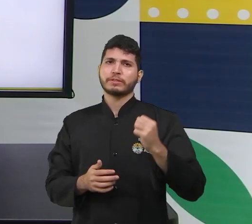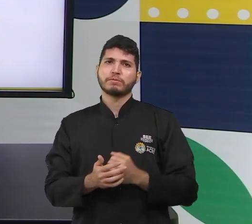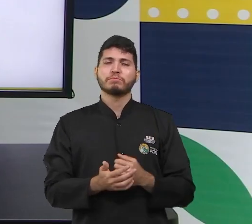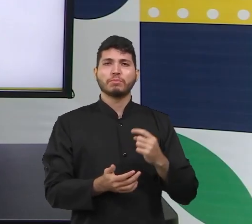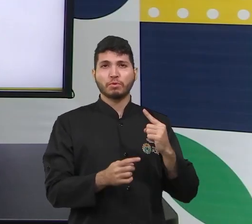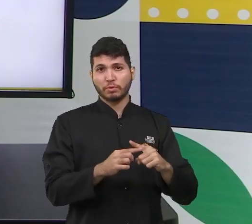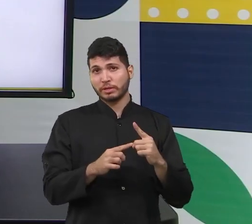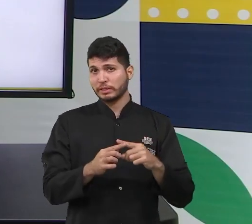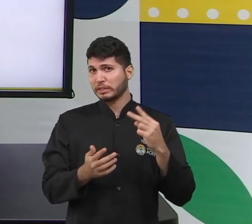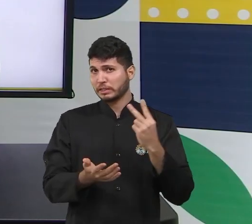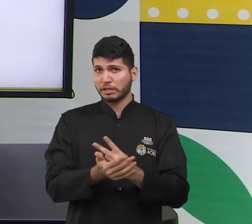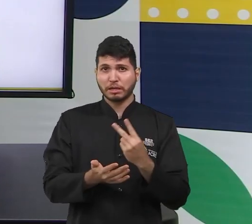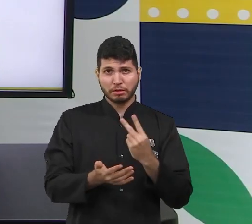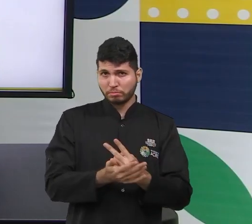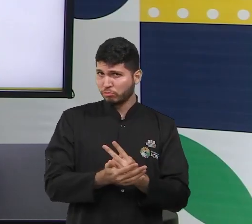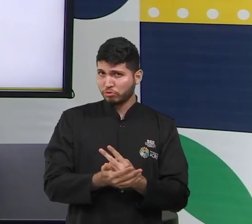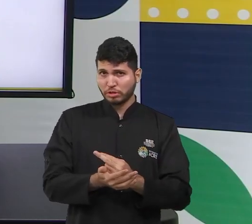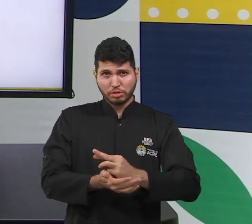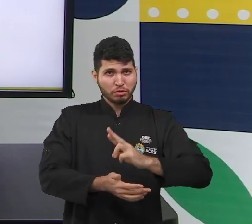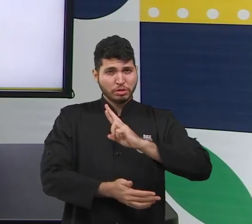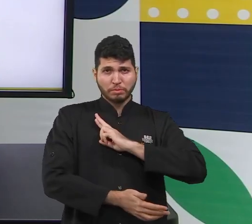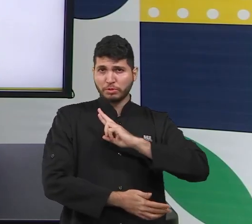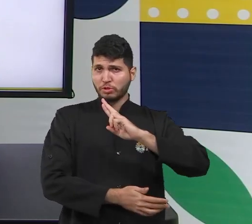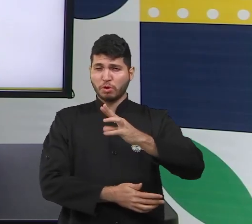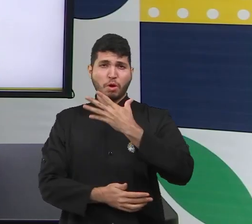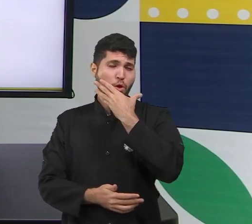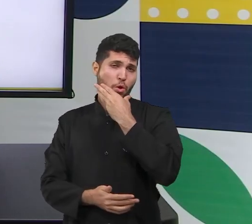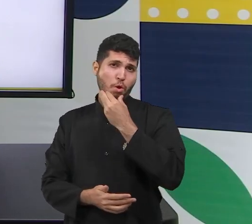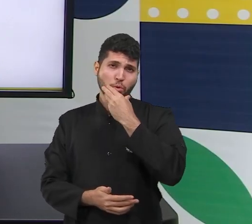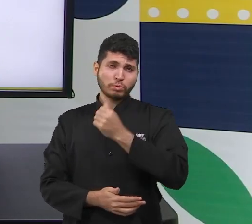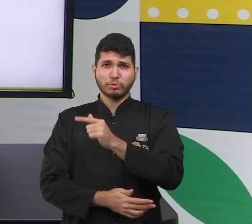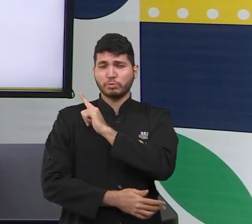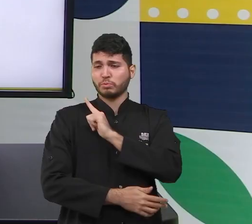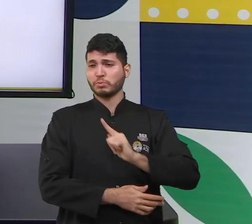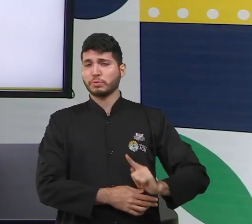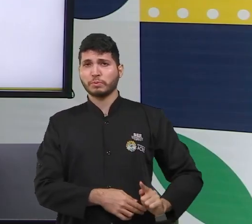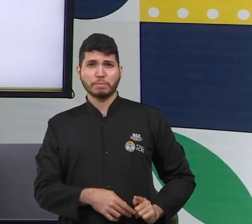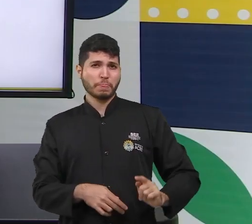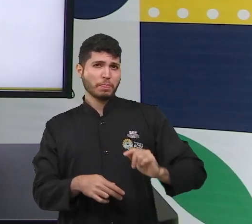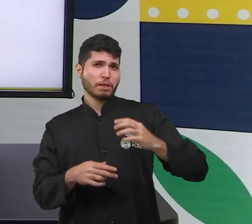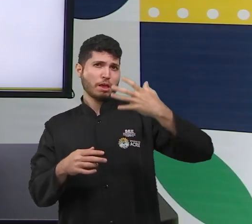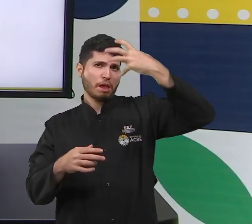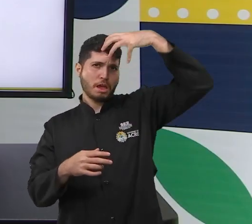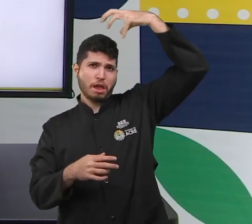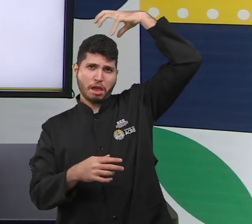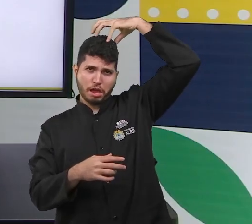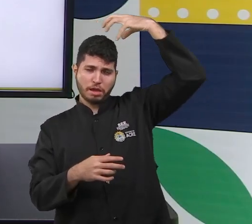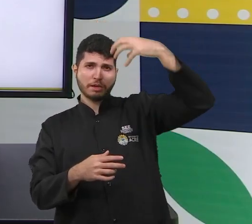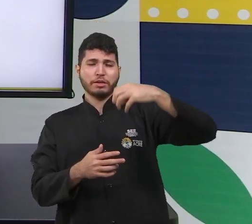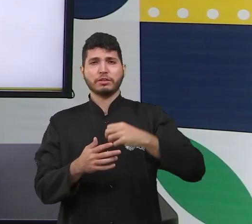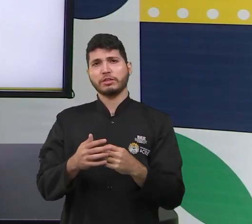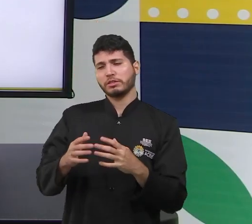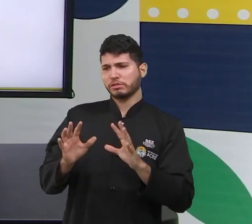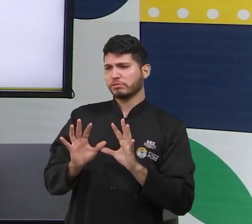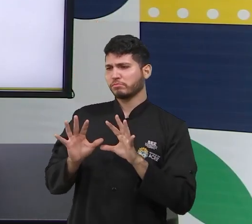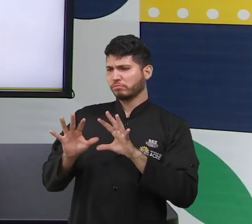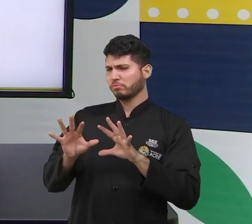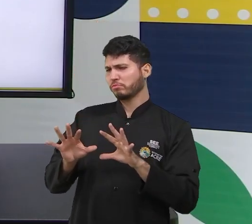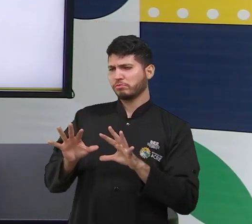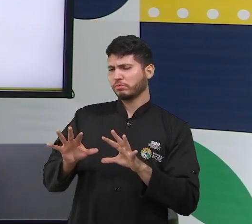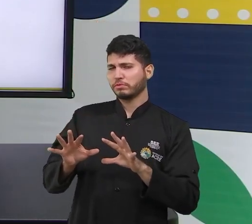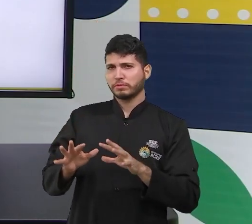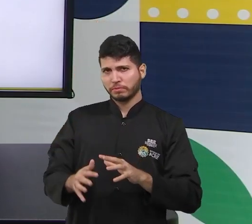reis, dos faraós, dos presidentes, né, dos governantes, e todos eles, a maioria deles,